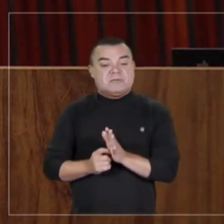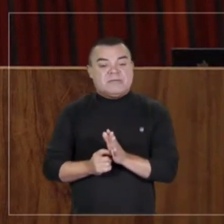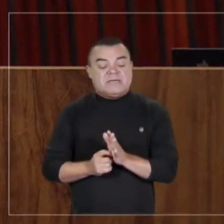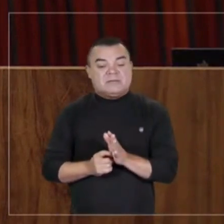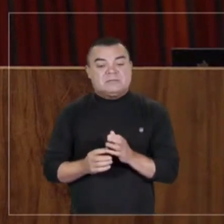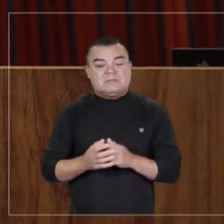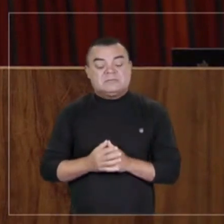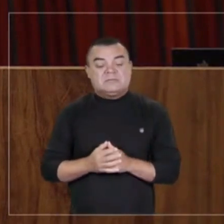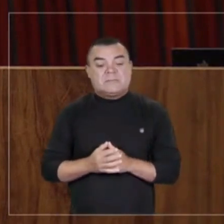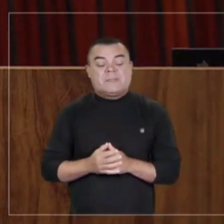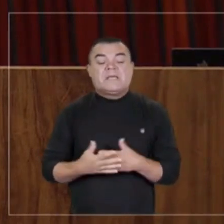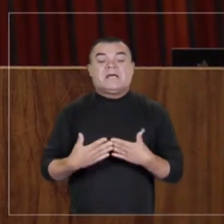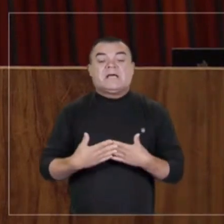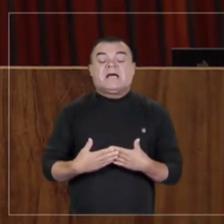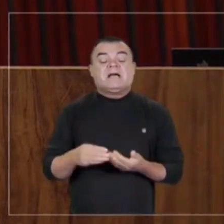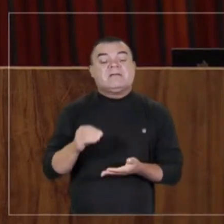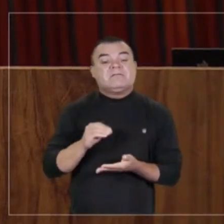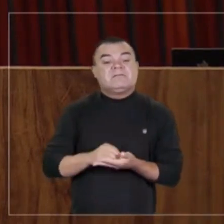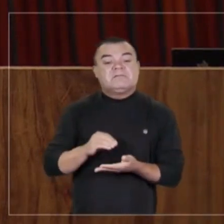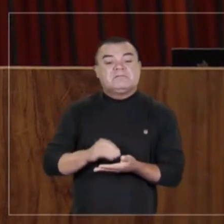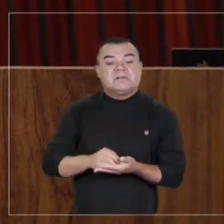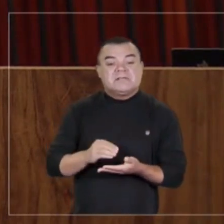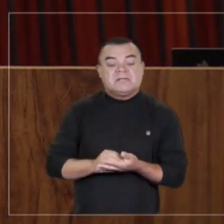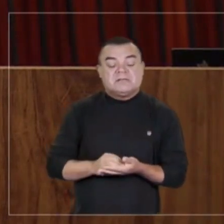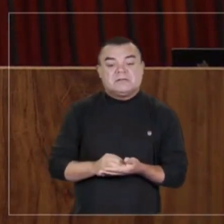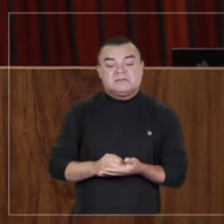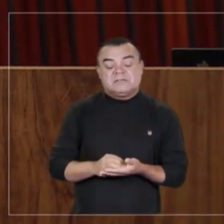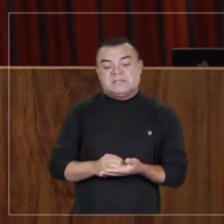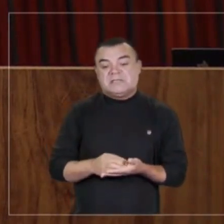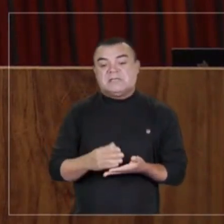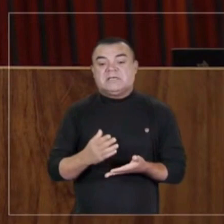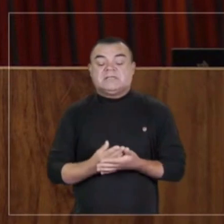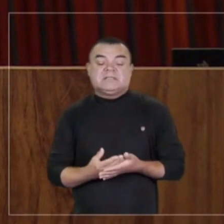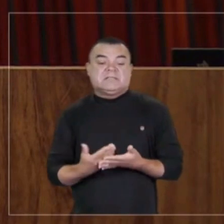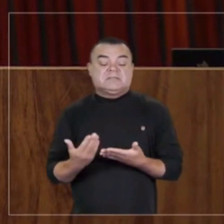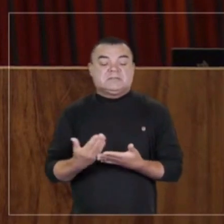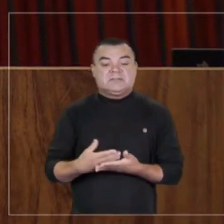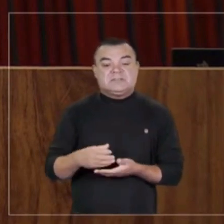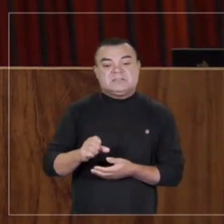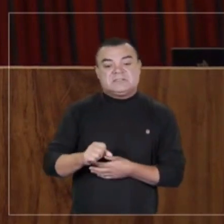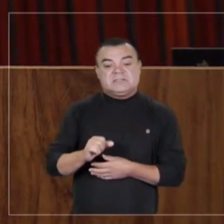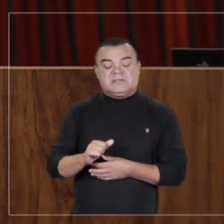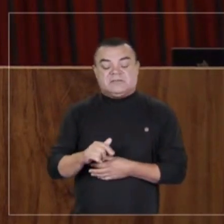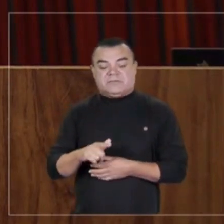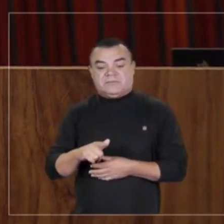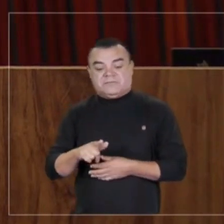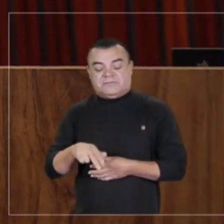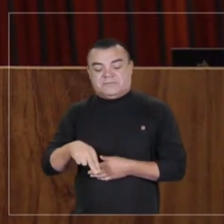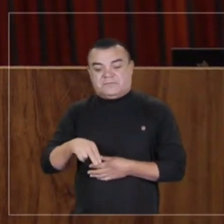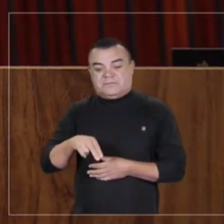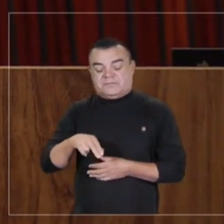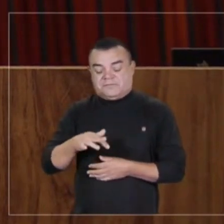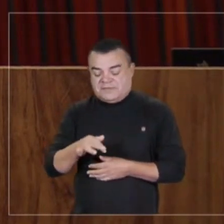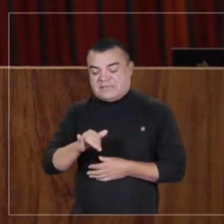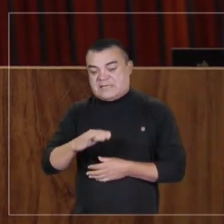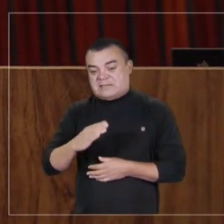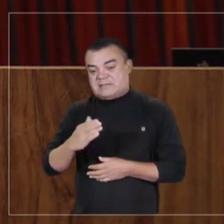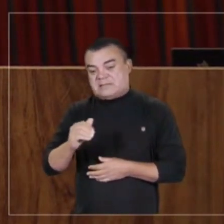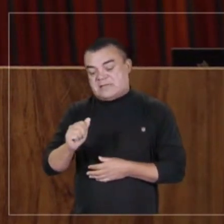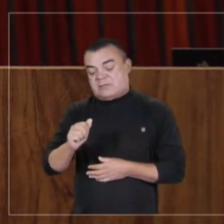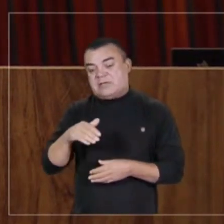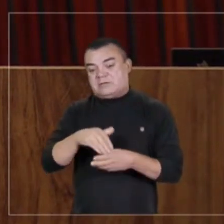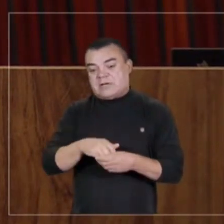que demonstram a inexistência de significação eleitoral. As dúvidas do